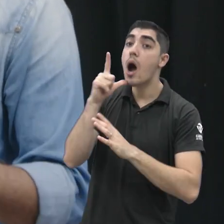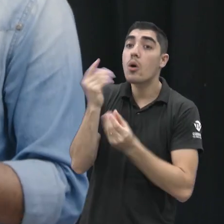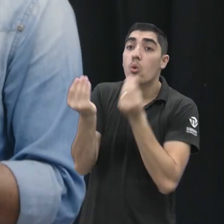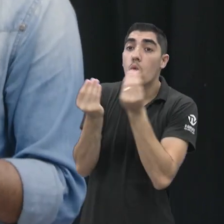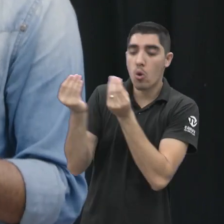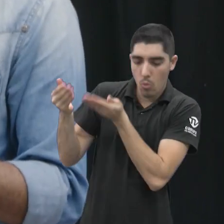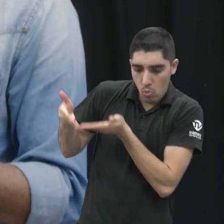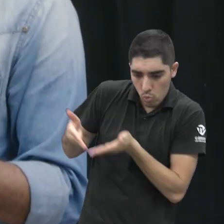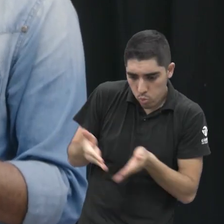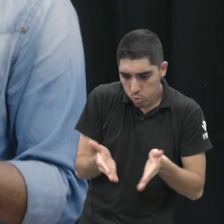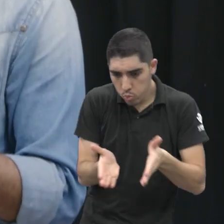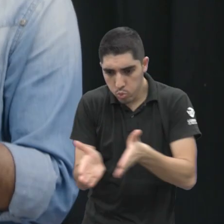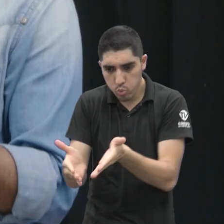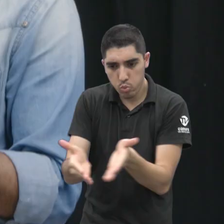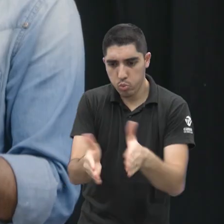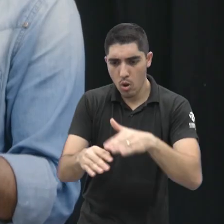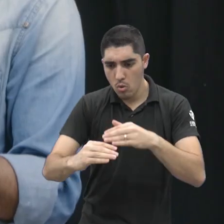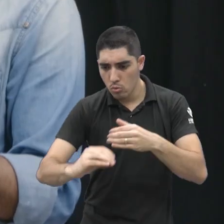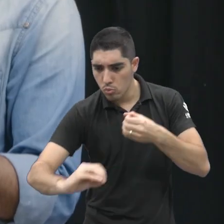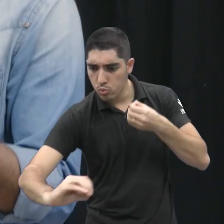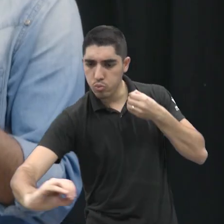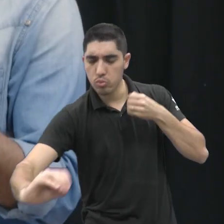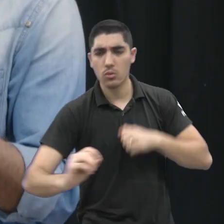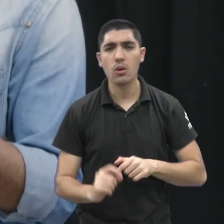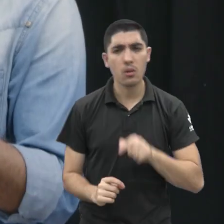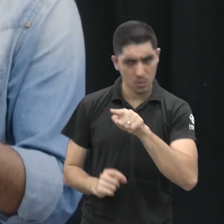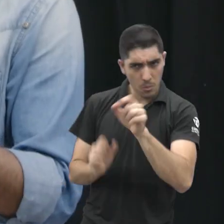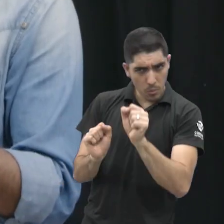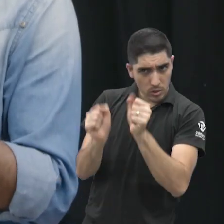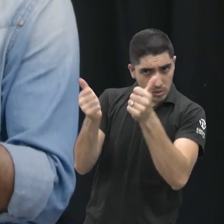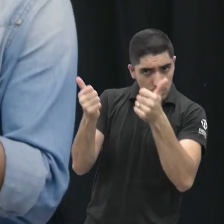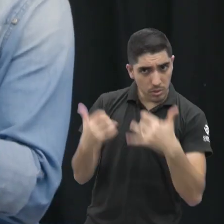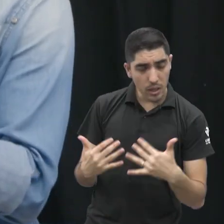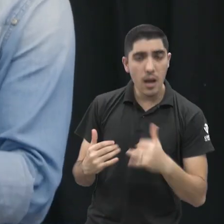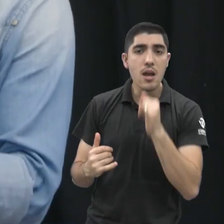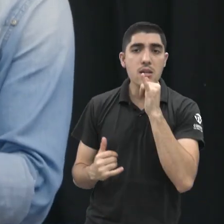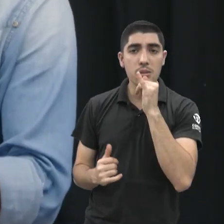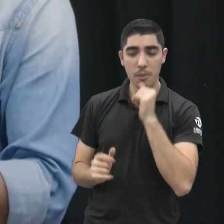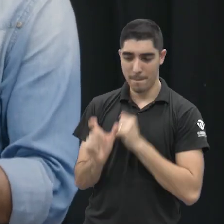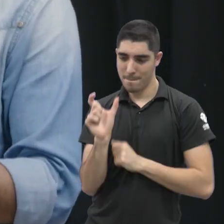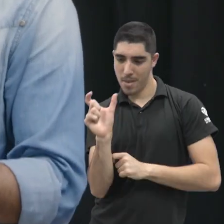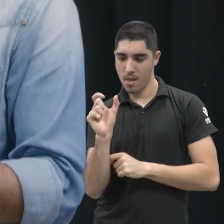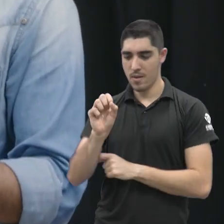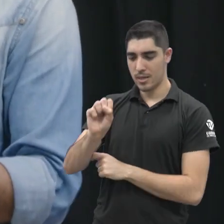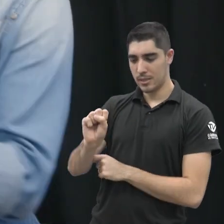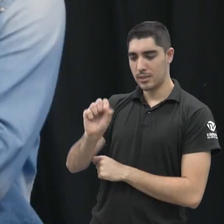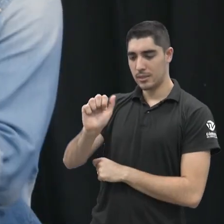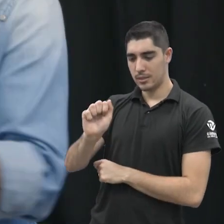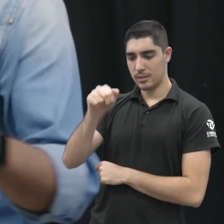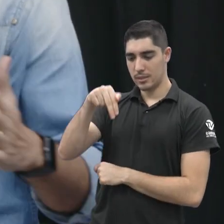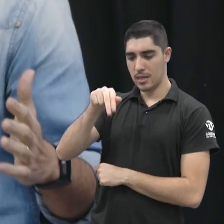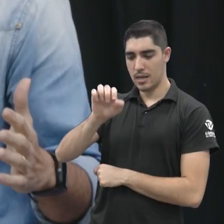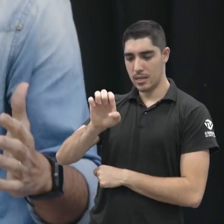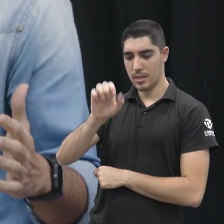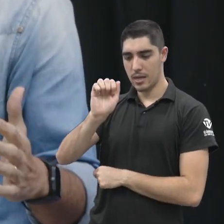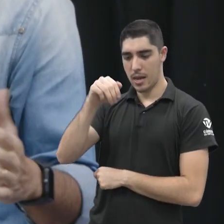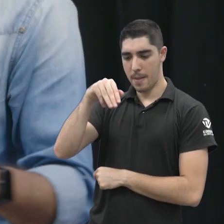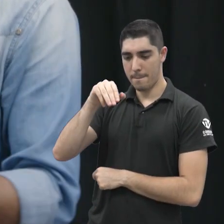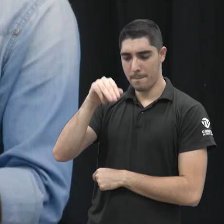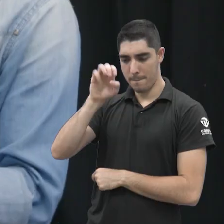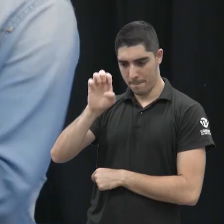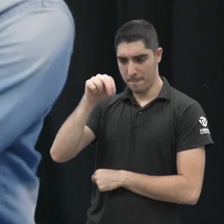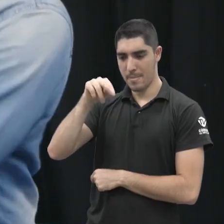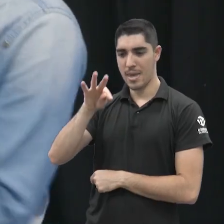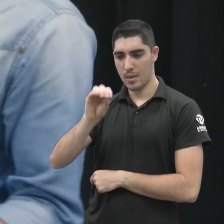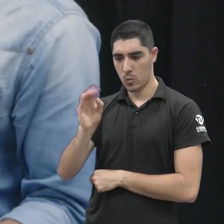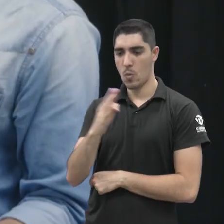chuva. Eu queria que o senhor explicasse um pouquinho para o pessoal, quando a gente fala de saneamento básico, né, pode ter pessoas aqui na nossa cidade que